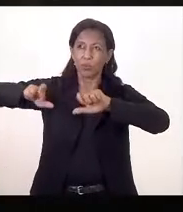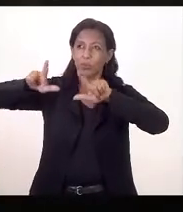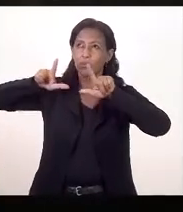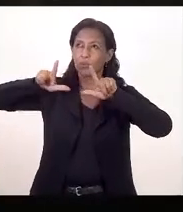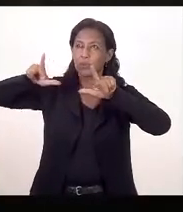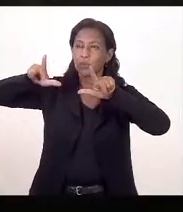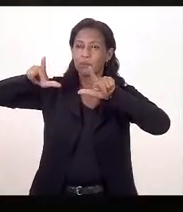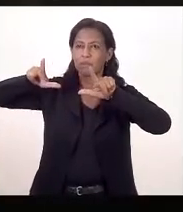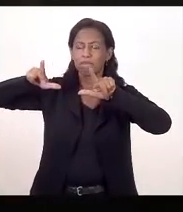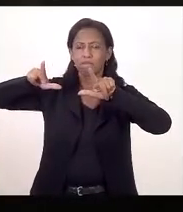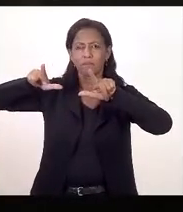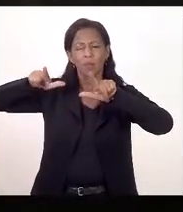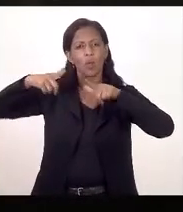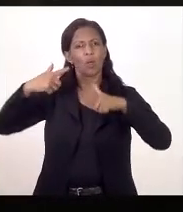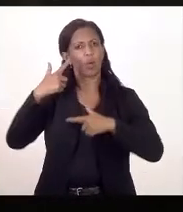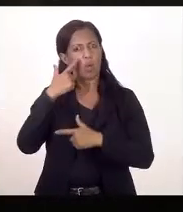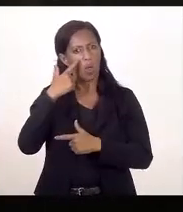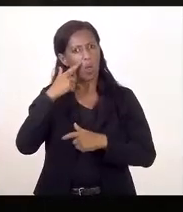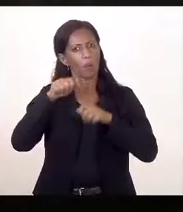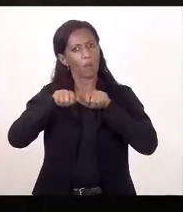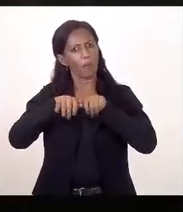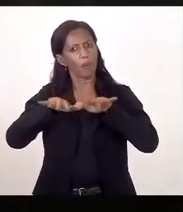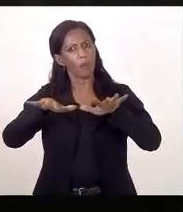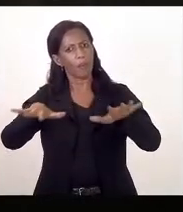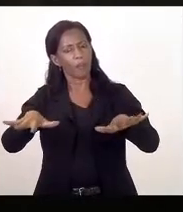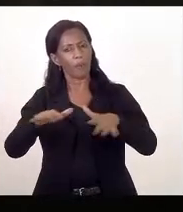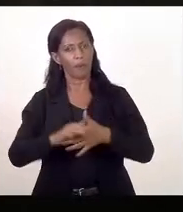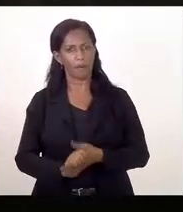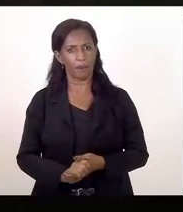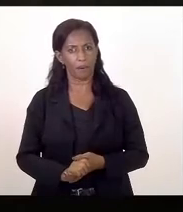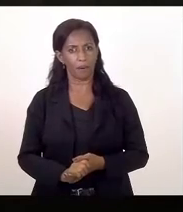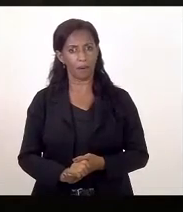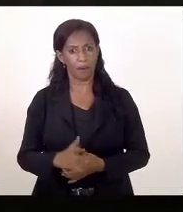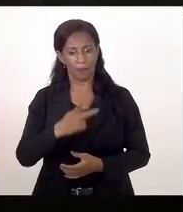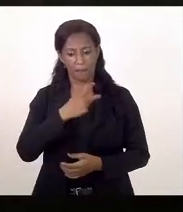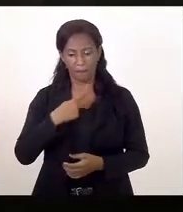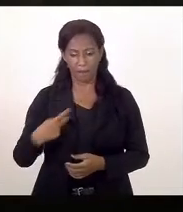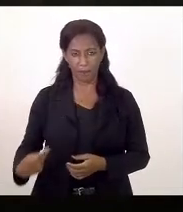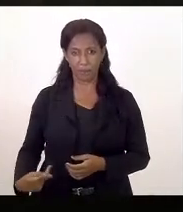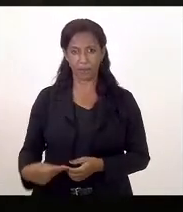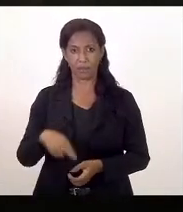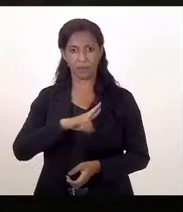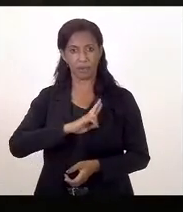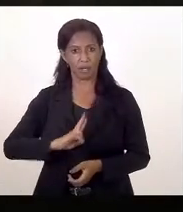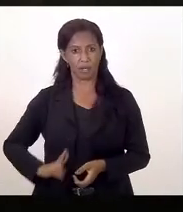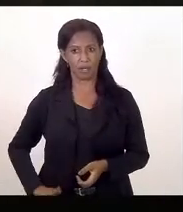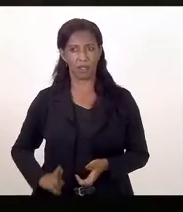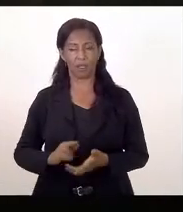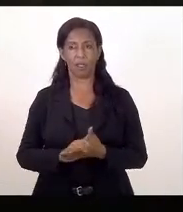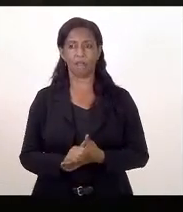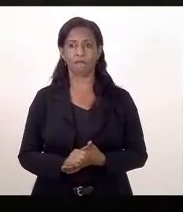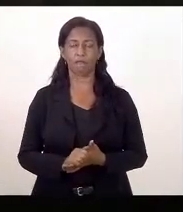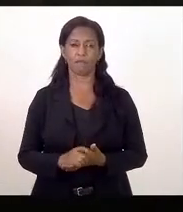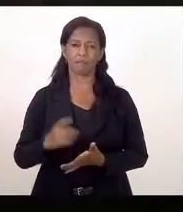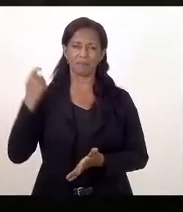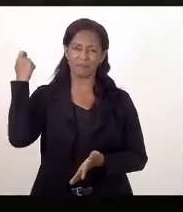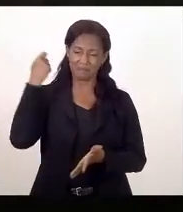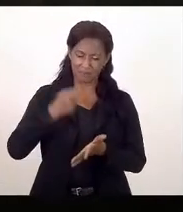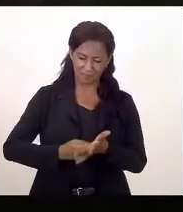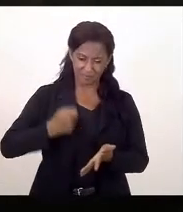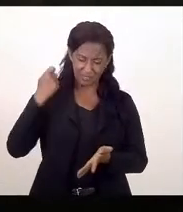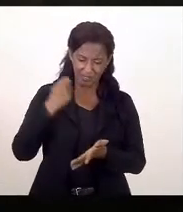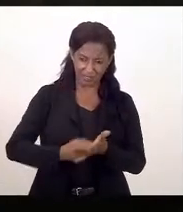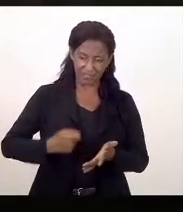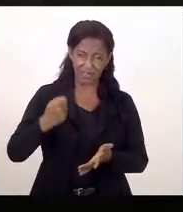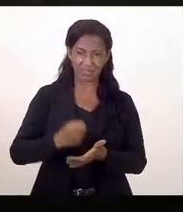olha, a pandemia, o presidente da República, insensível totalmente,